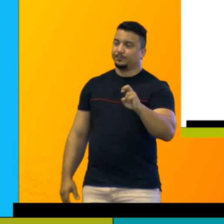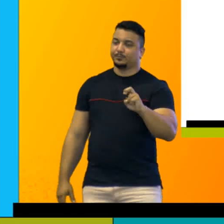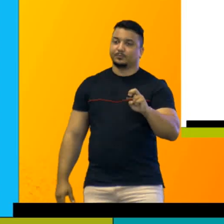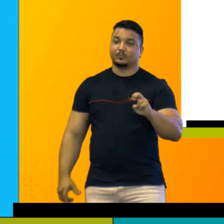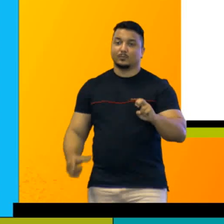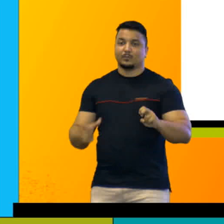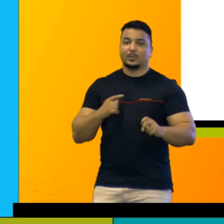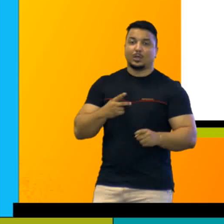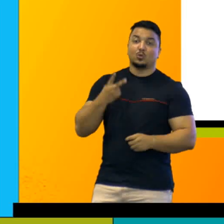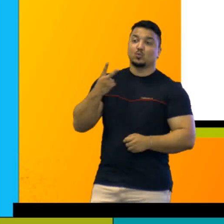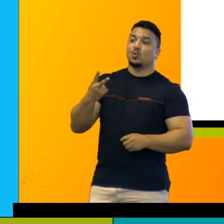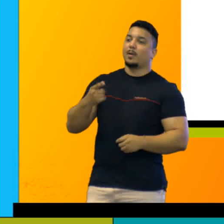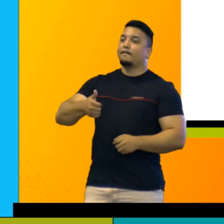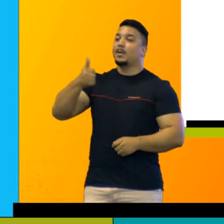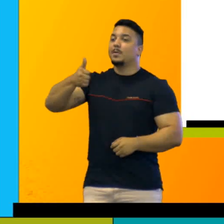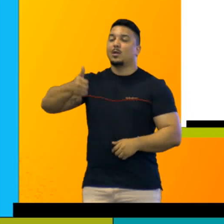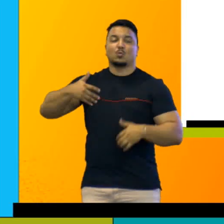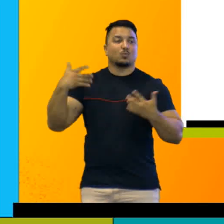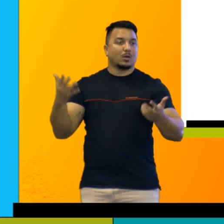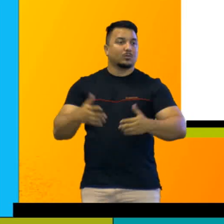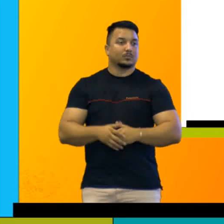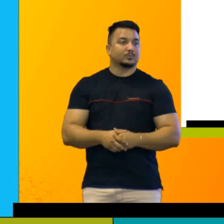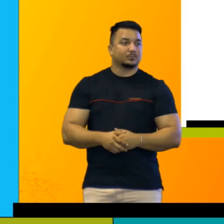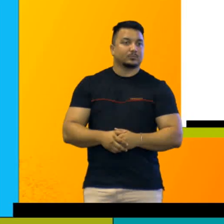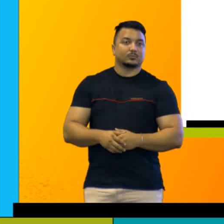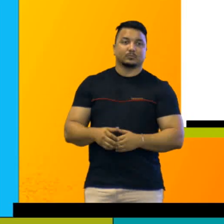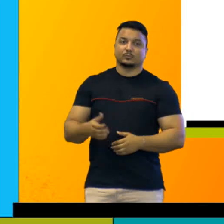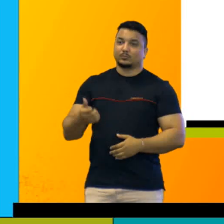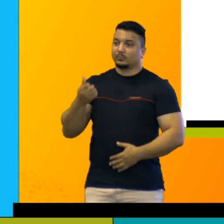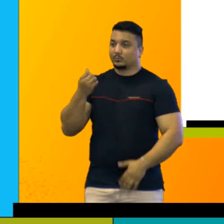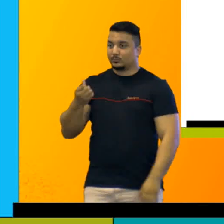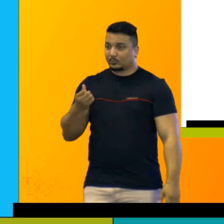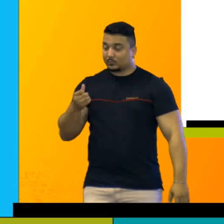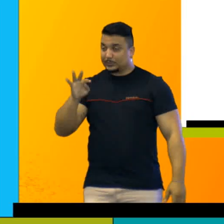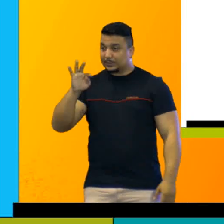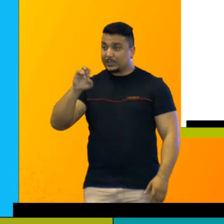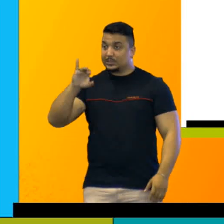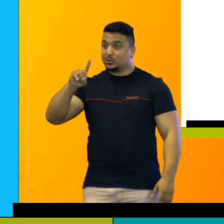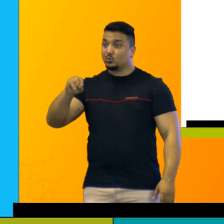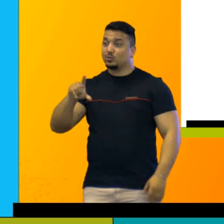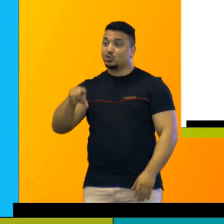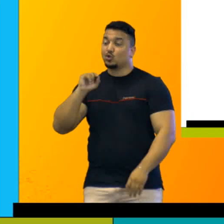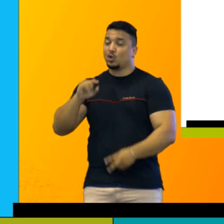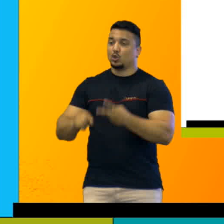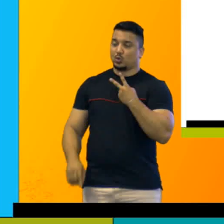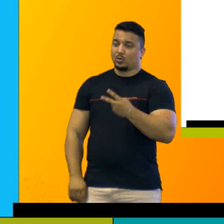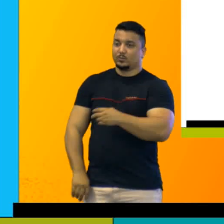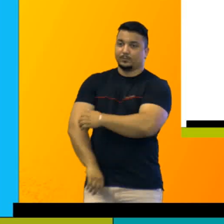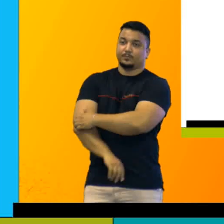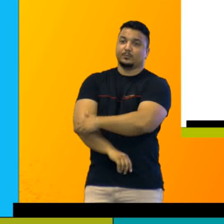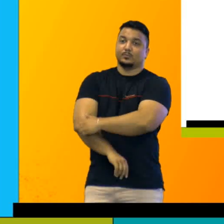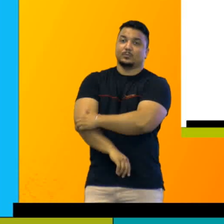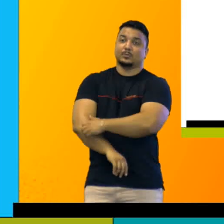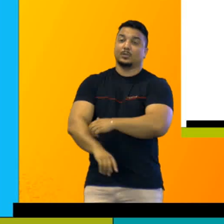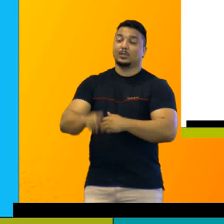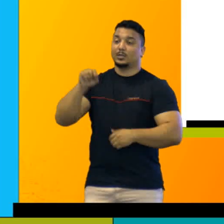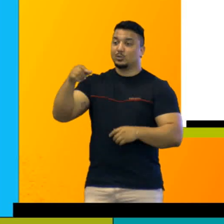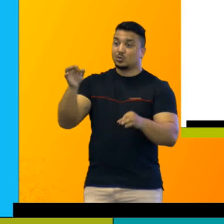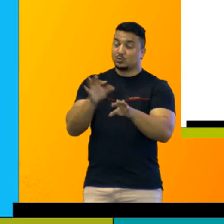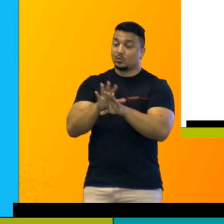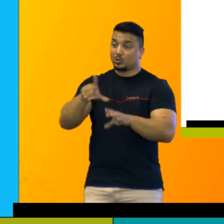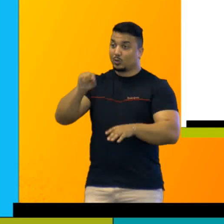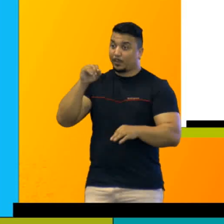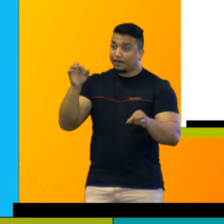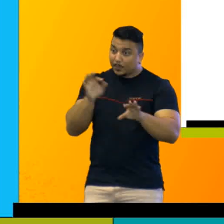são 2 ações. Qual é a primeira ação? De 6 tecidos, escolher 2. Depois que ela escolher, tem uma